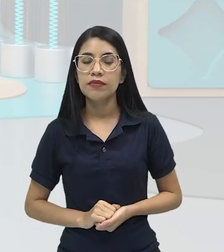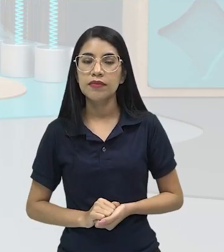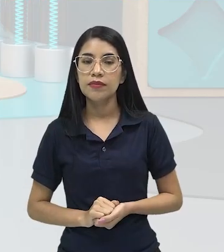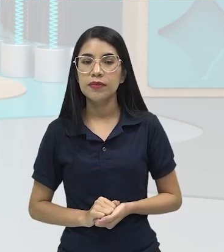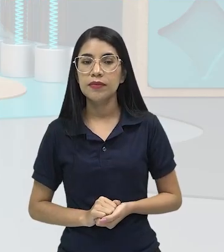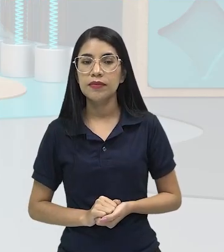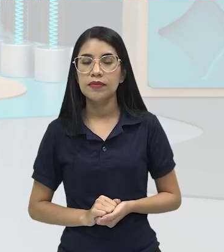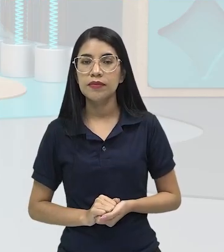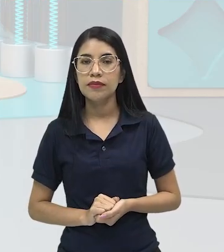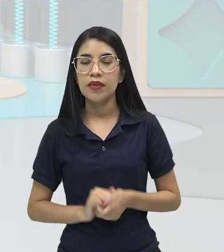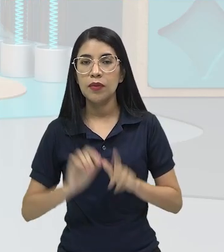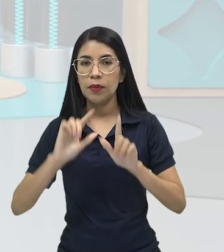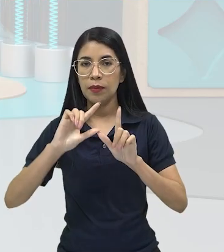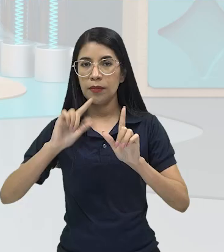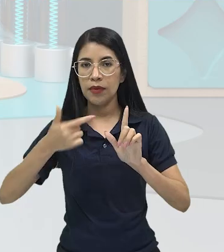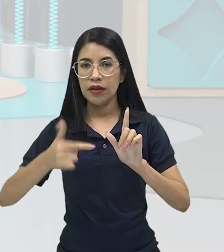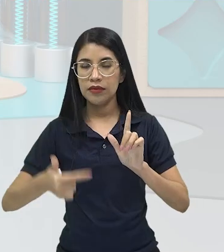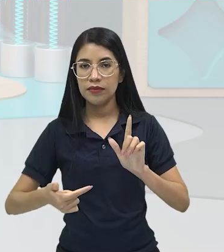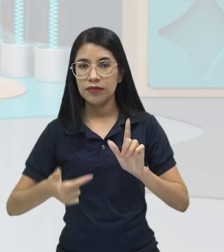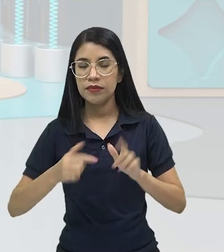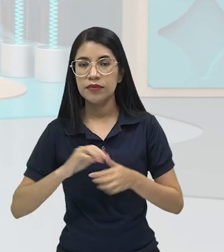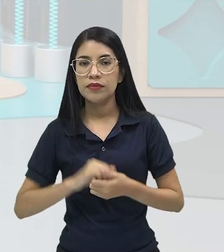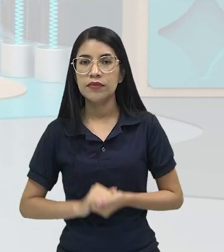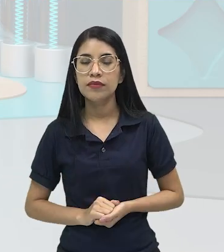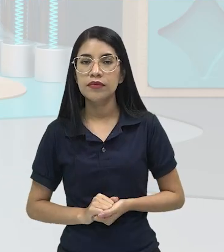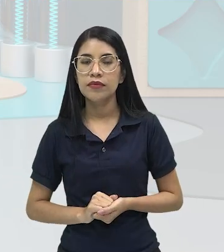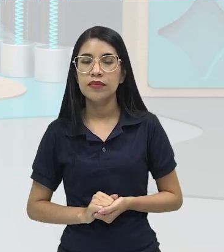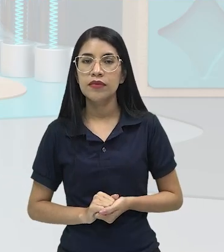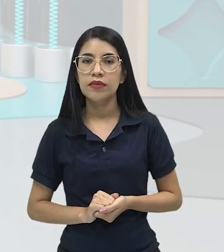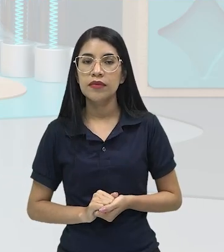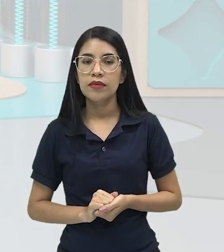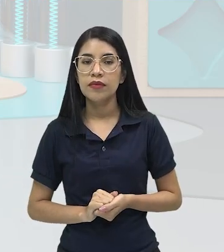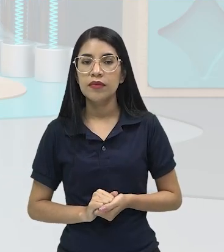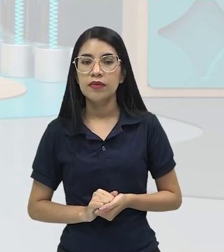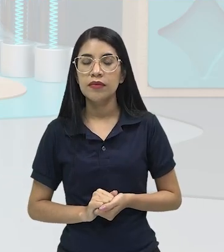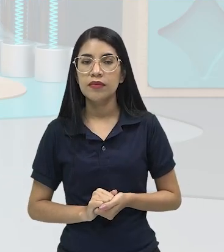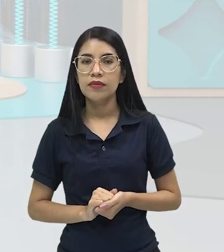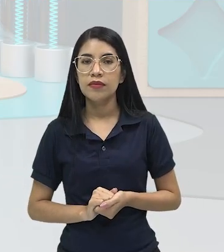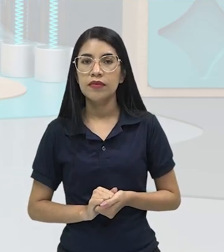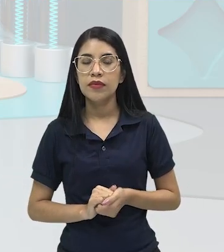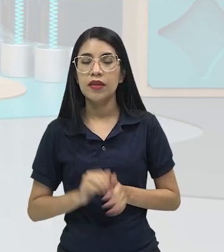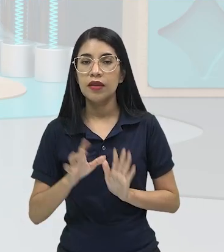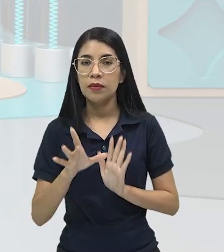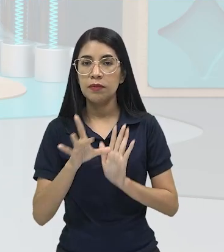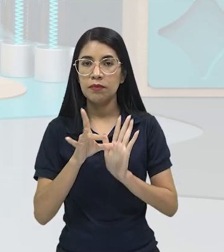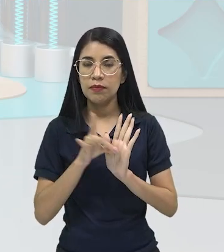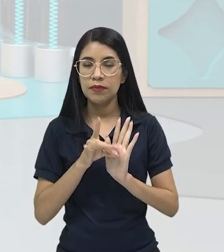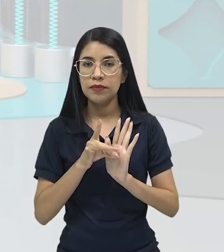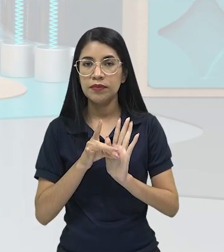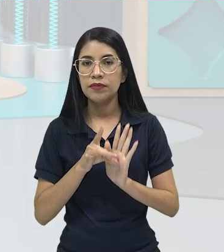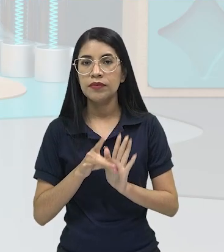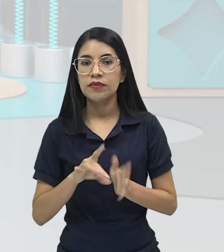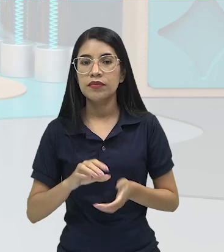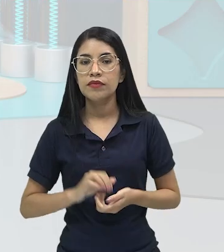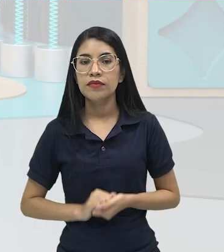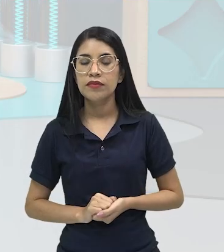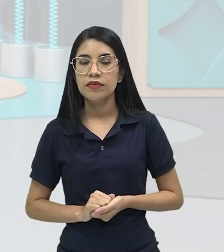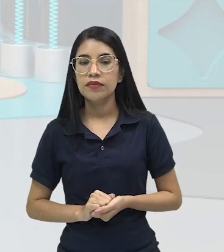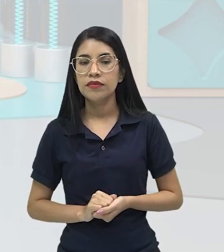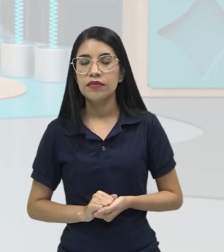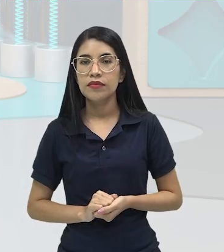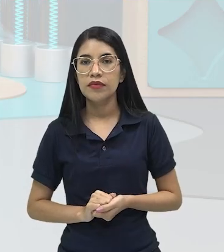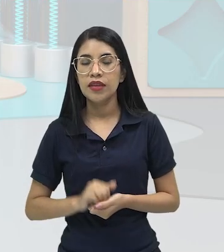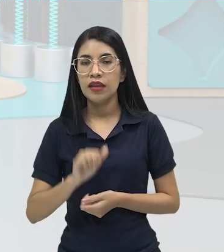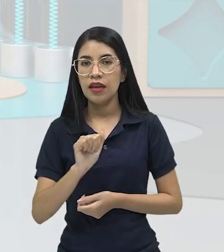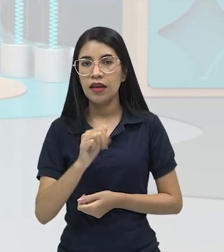e temos o paradoxo. E por último, nós temos a personificação e